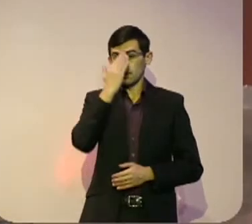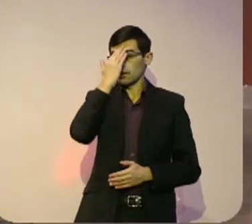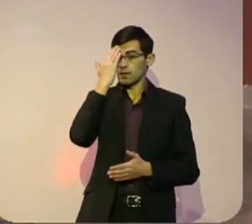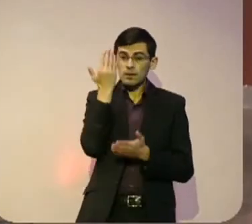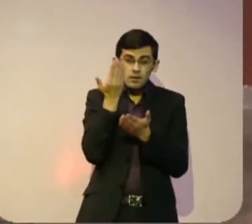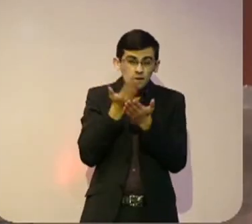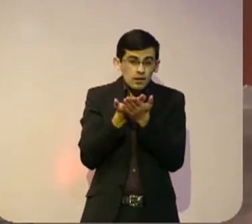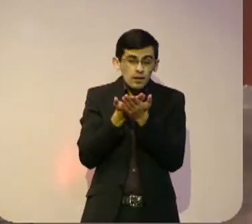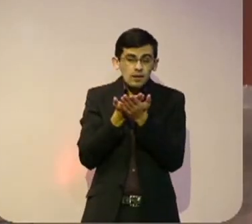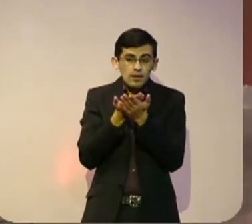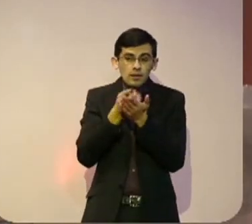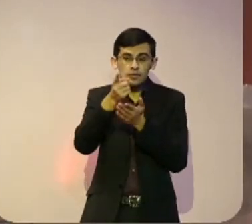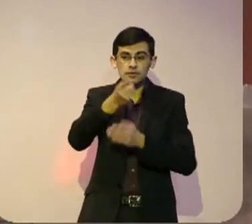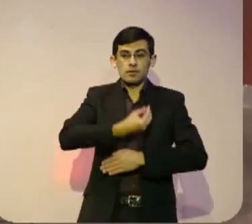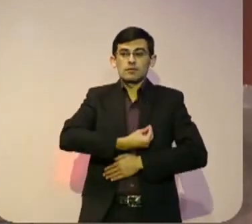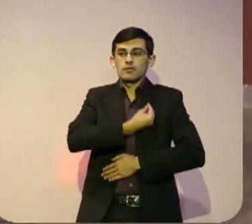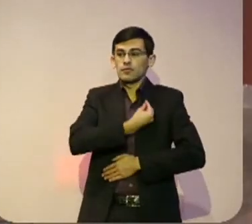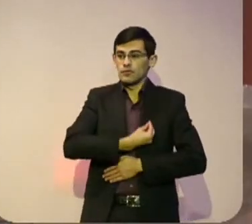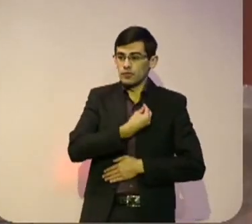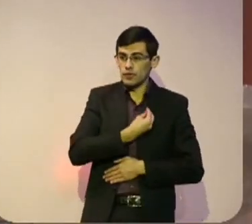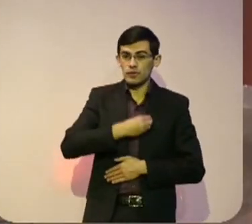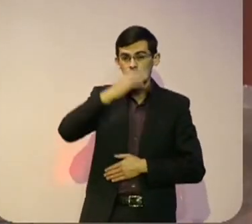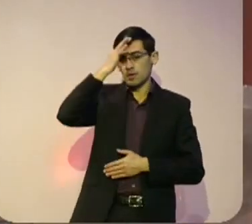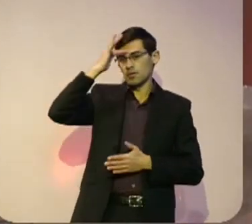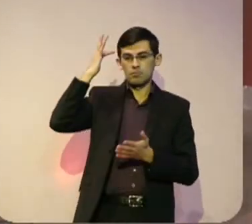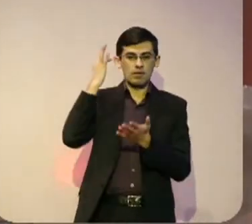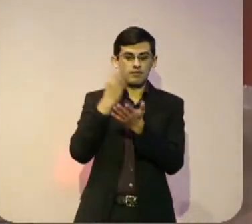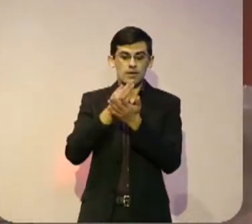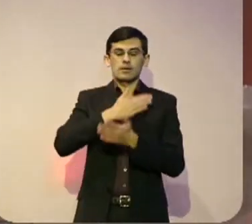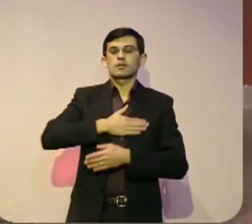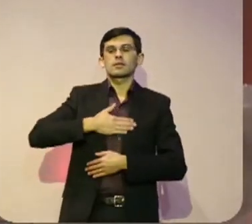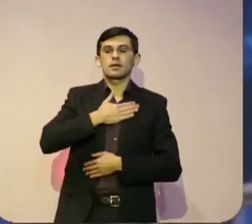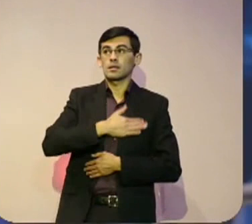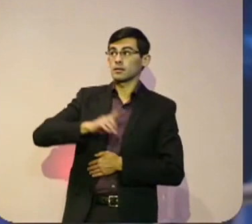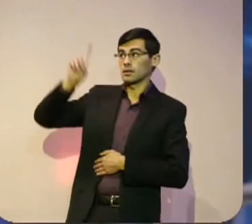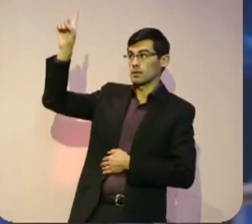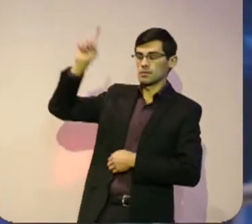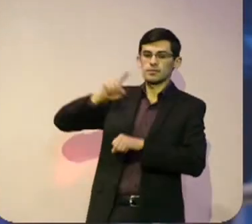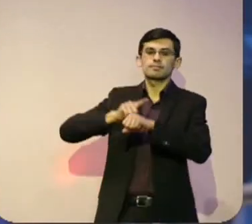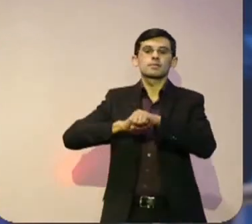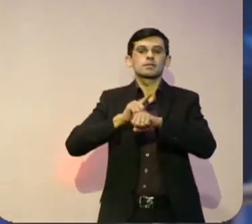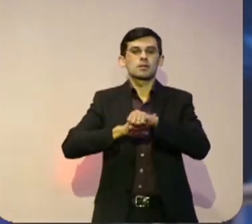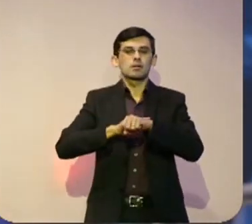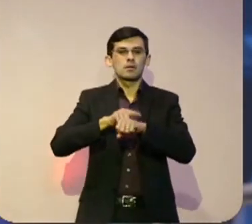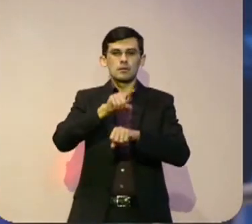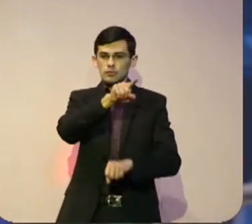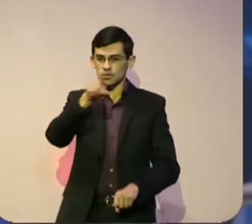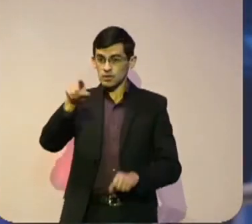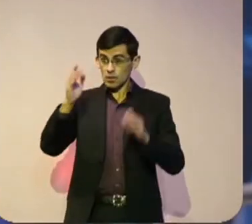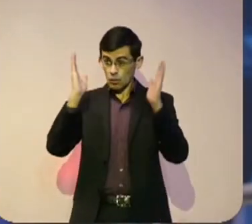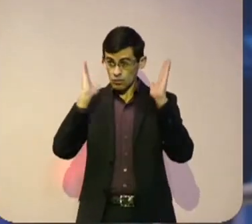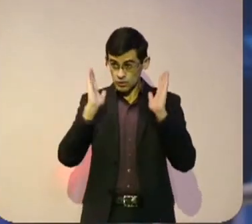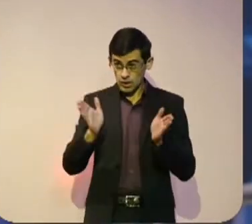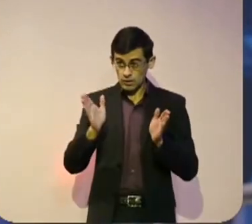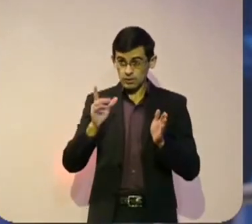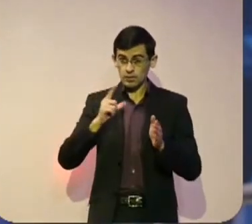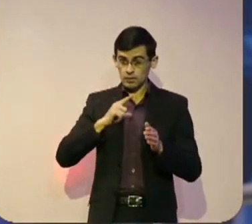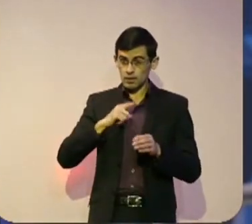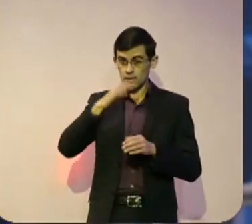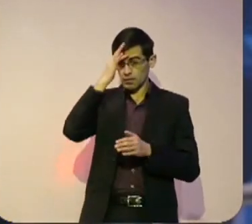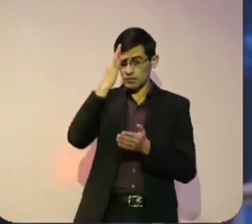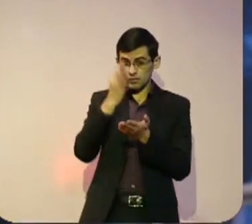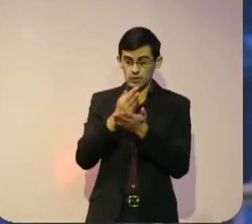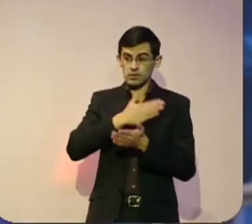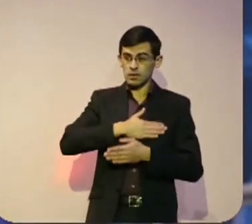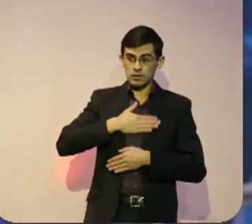Creia e viva uma fé que agrada a Deus nesse tempo. Você é essa pessoa? Eu queria orar com